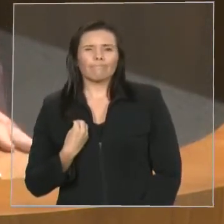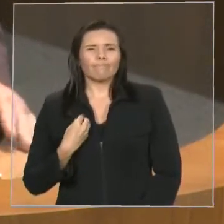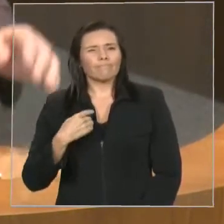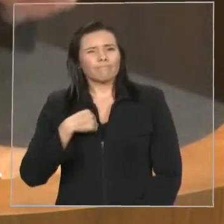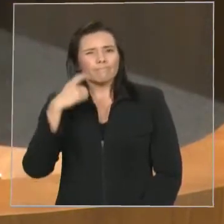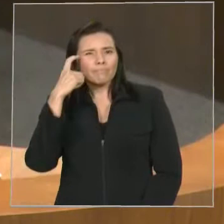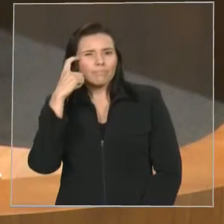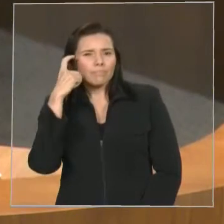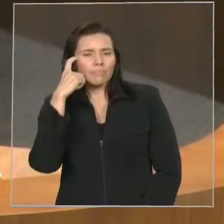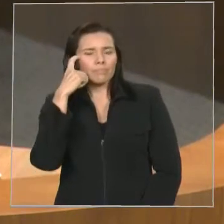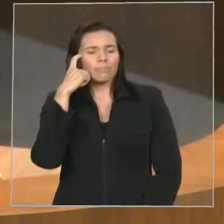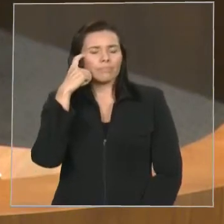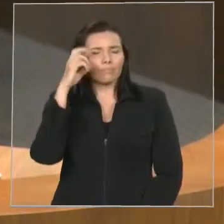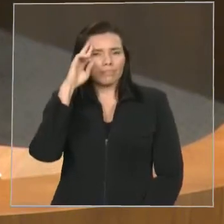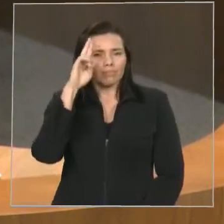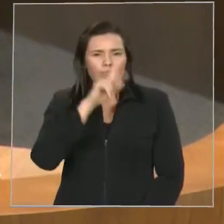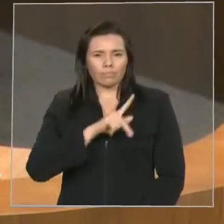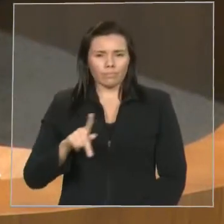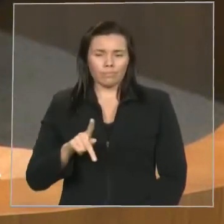nós